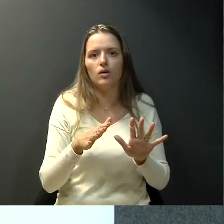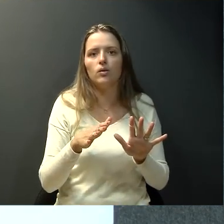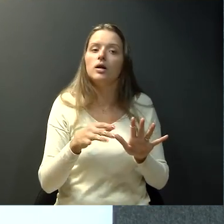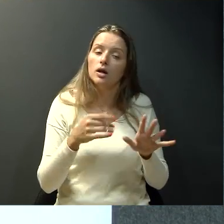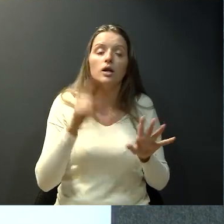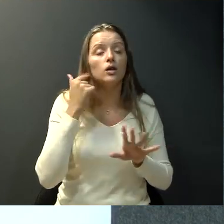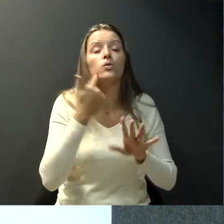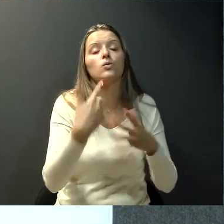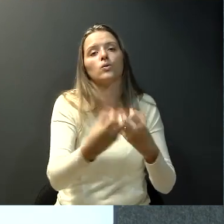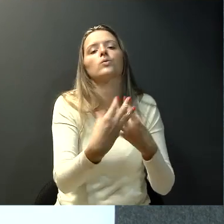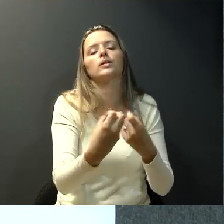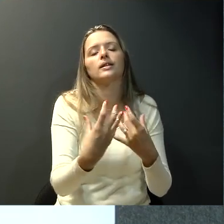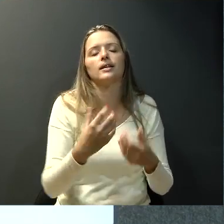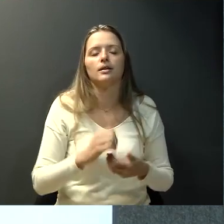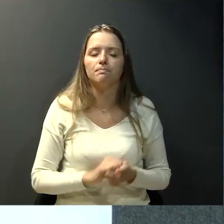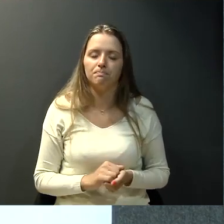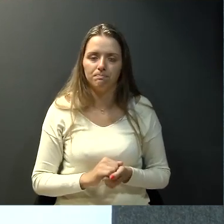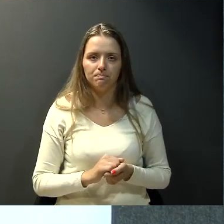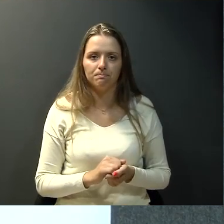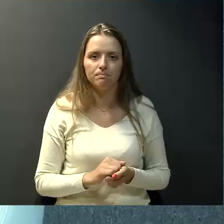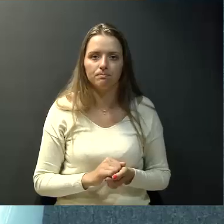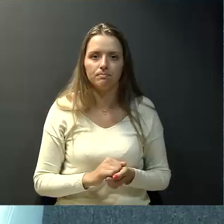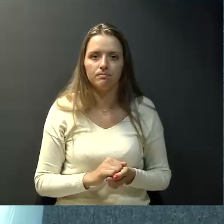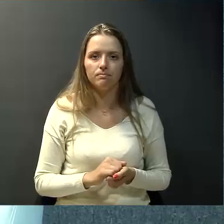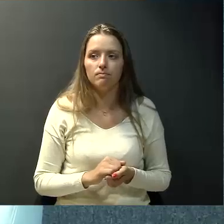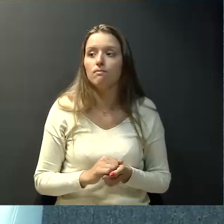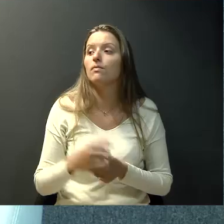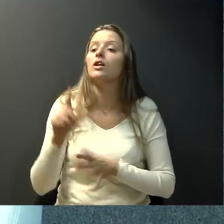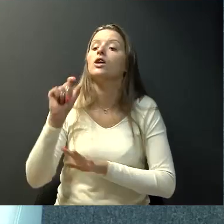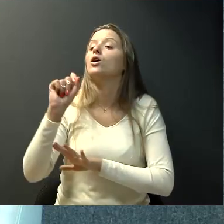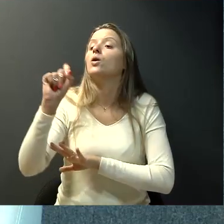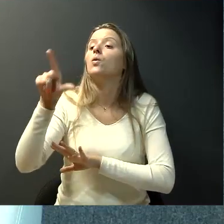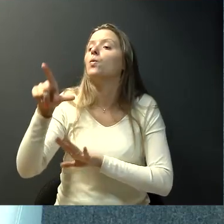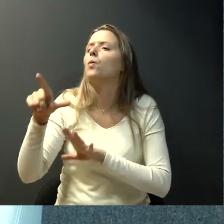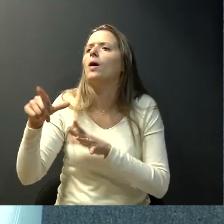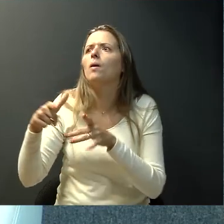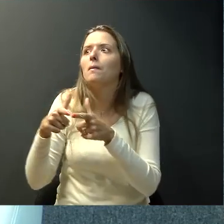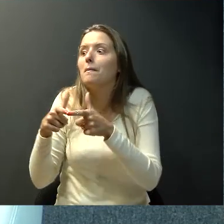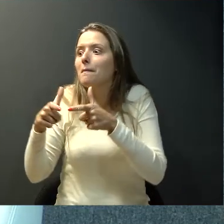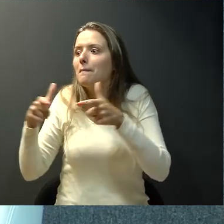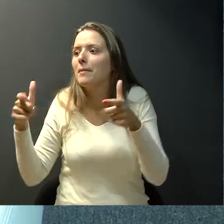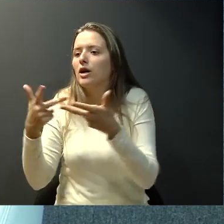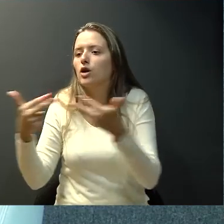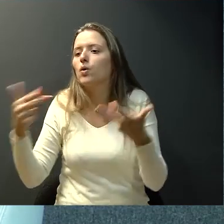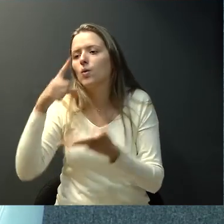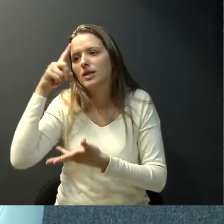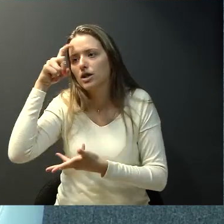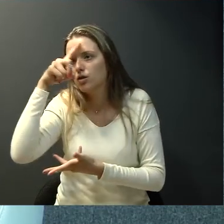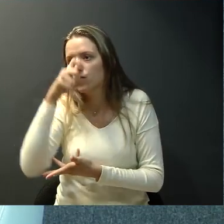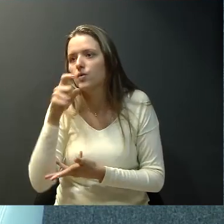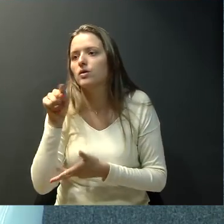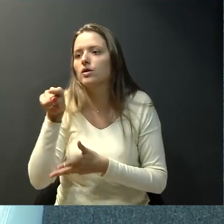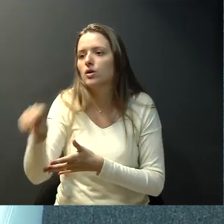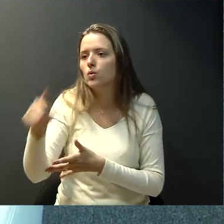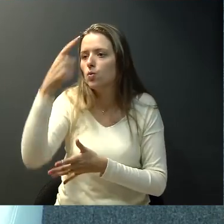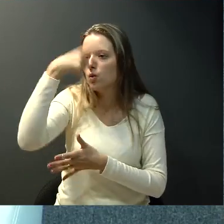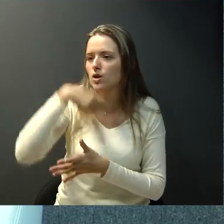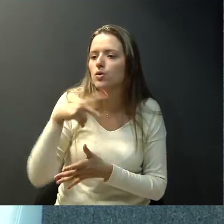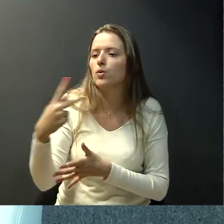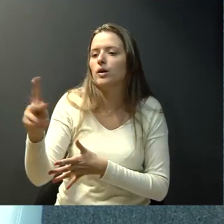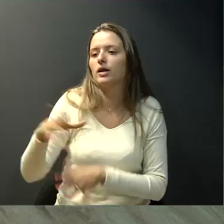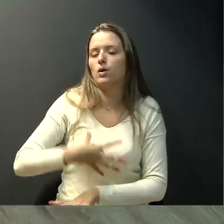né? E assim vai indo. E quais foram as maiores dificuldades que tu e os teus